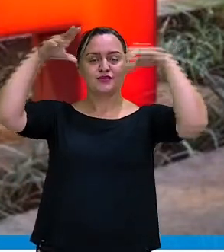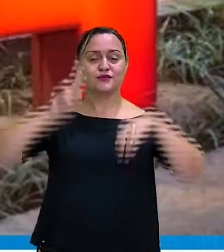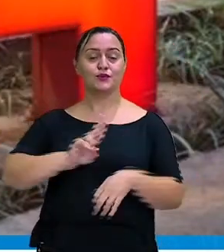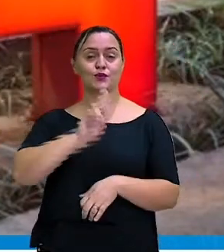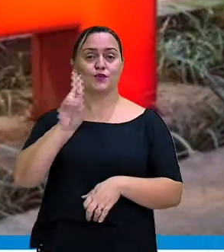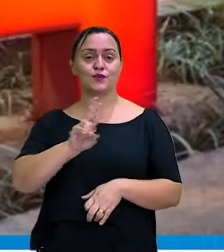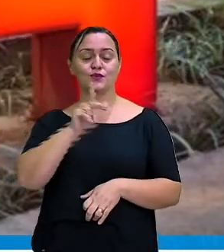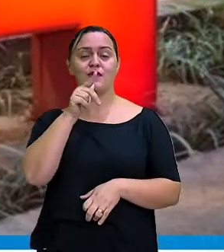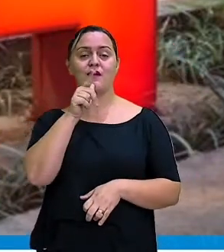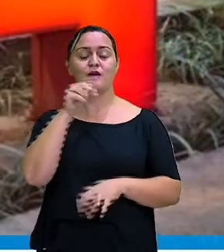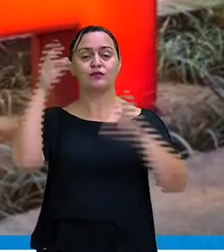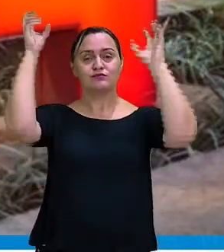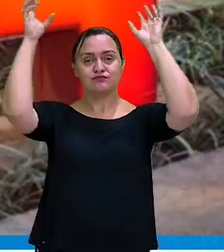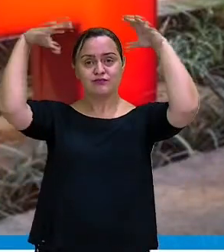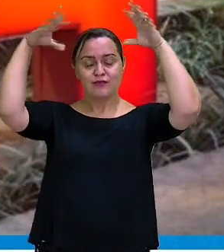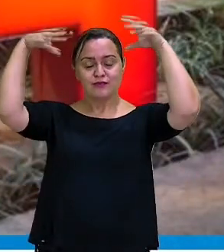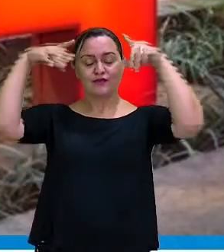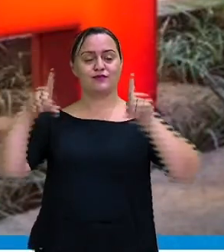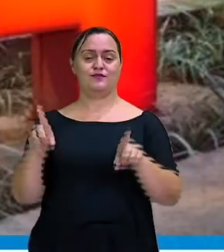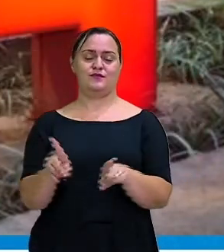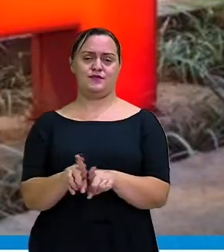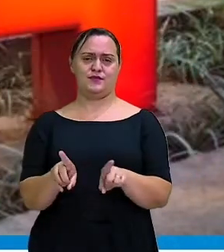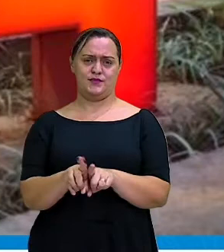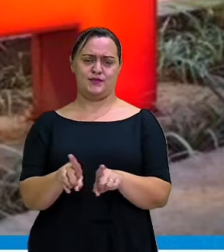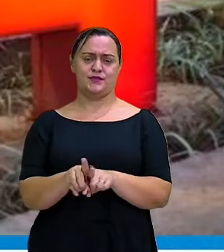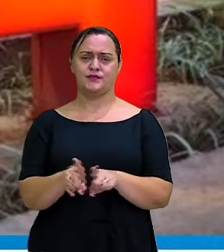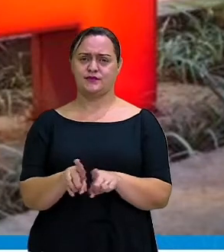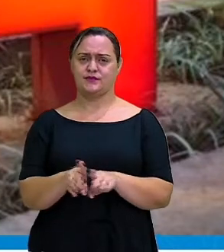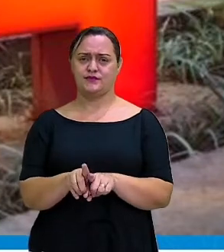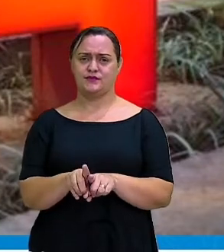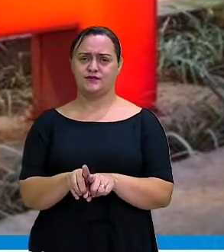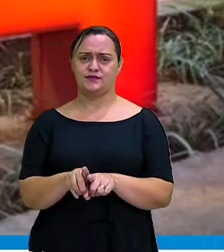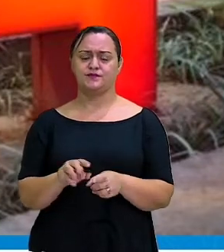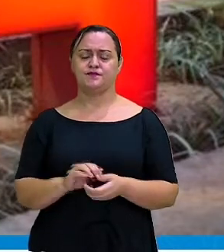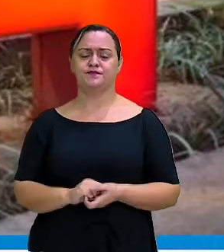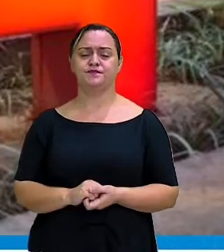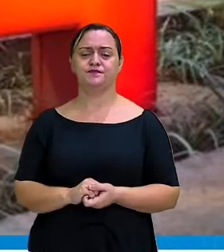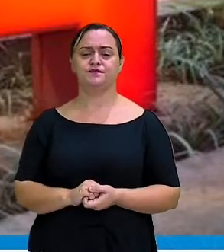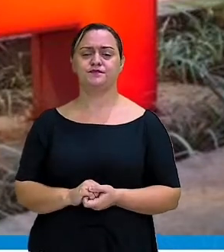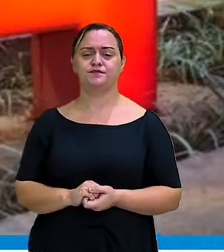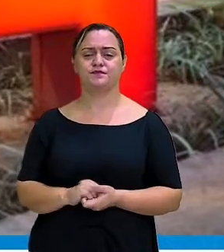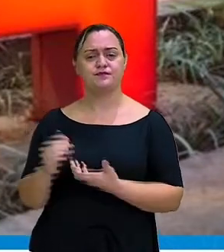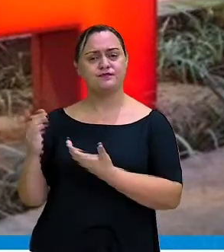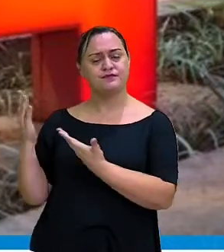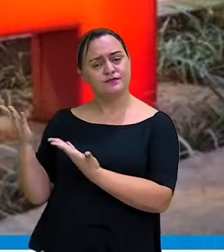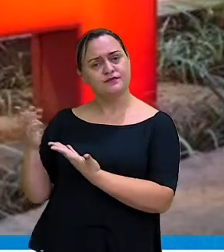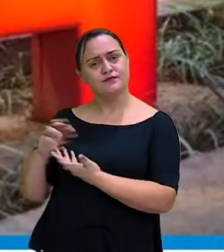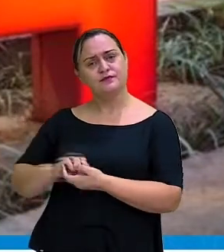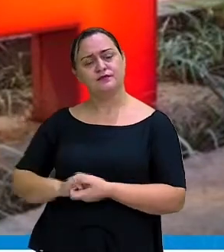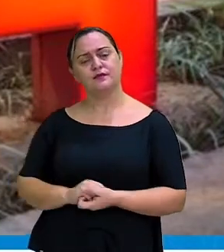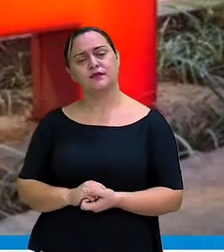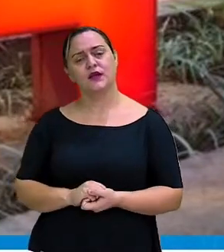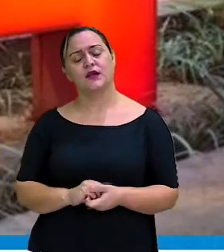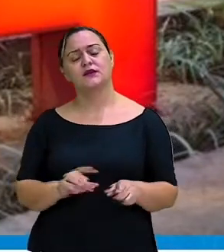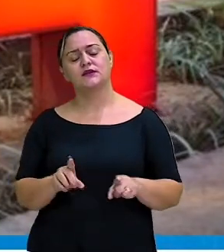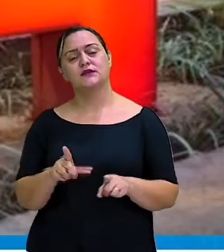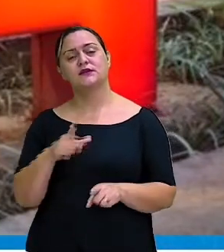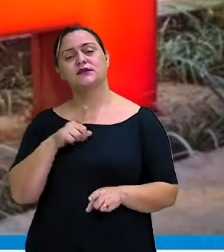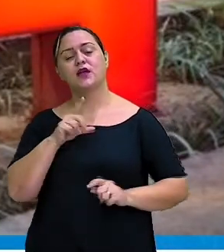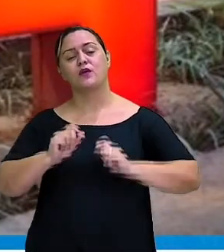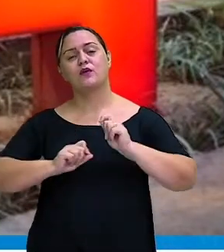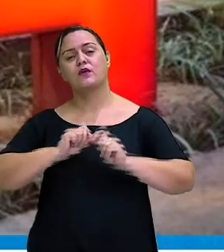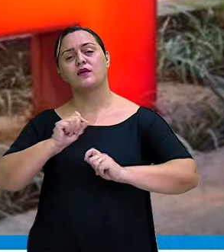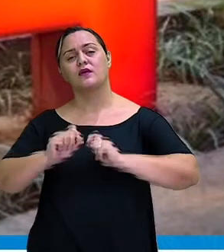está em implantação também nesse cinema. A unidade de Itajubá tem capacidade de armazenamento